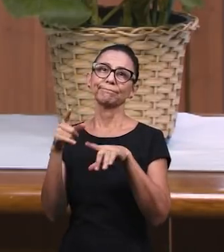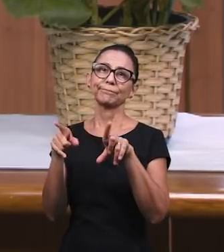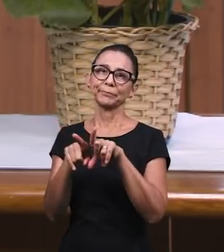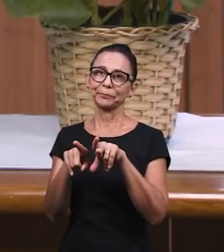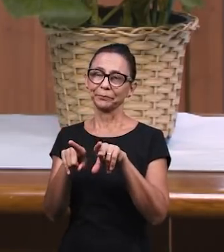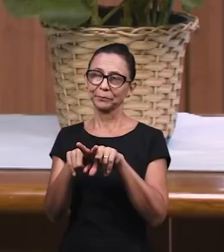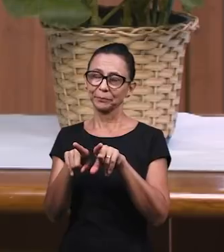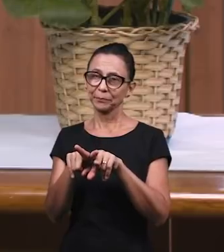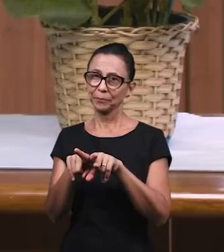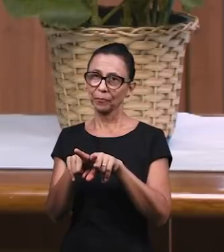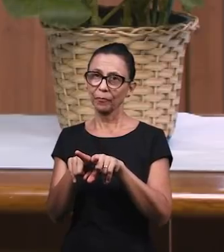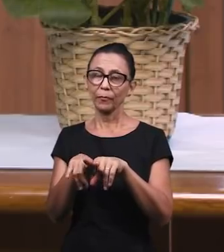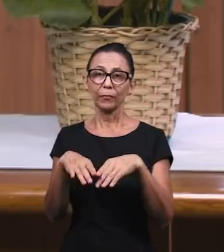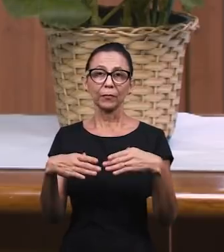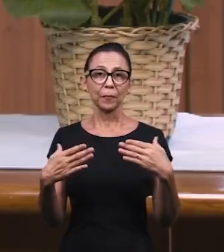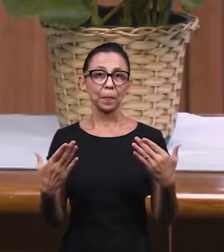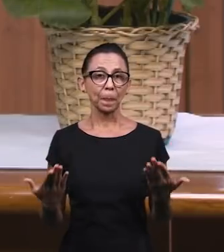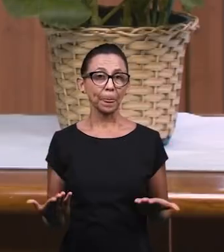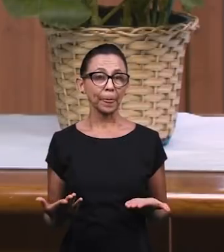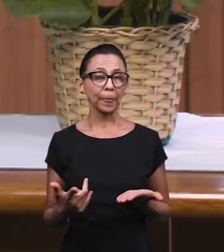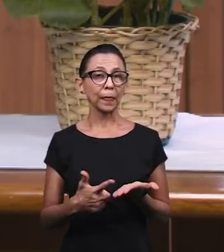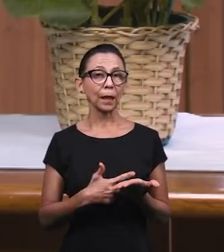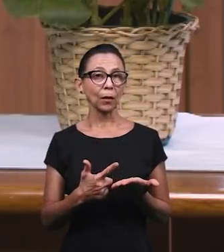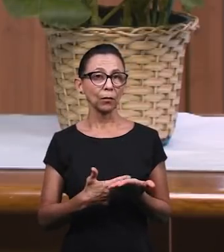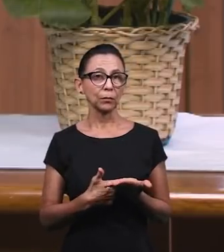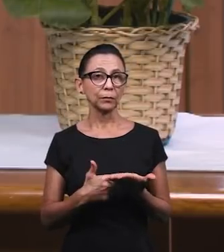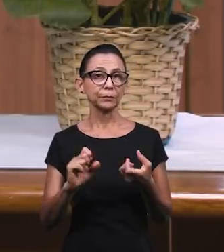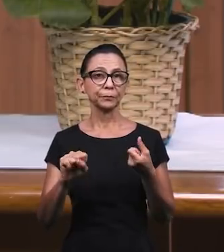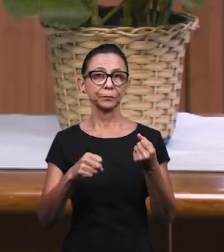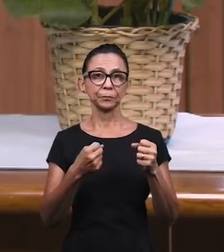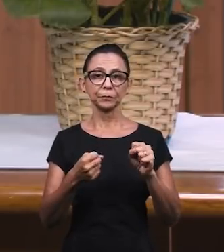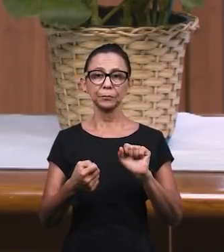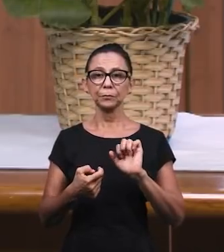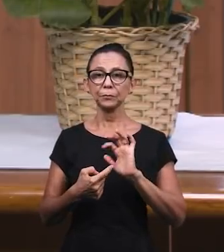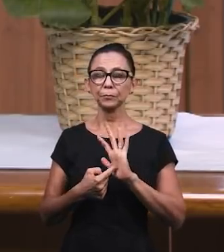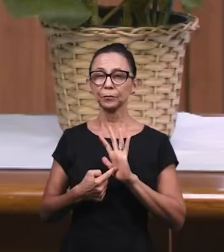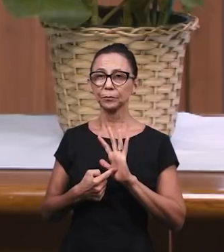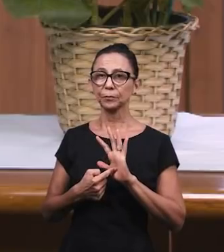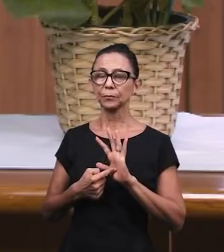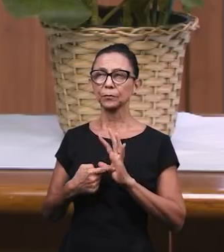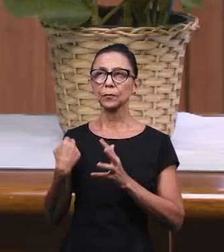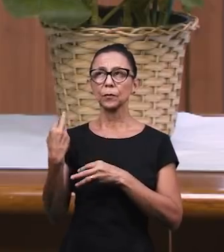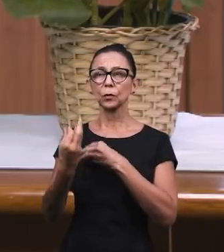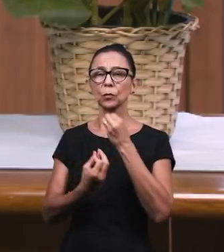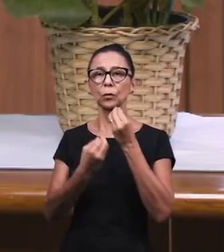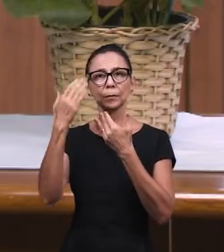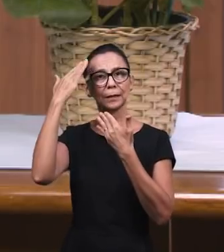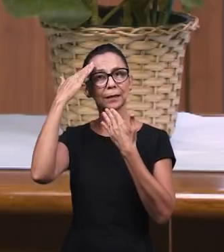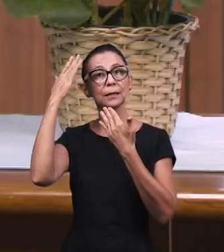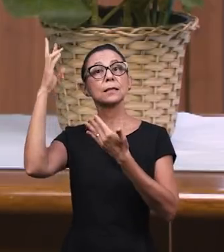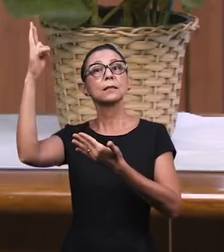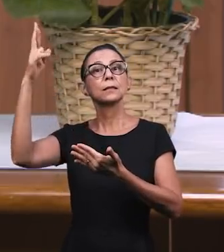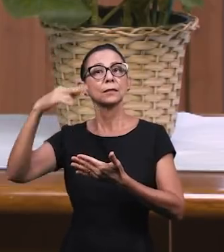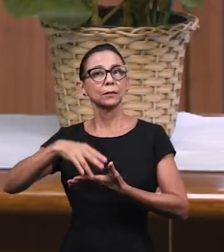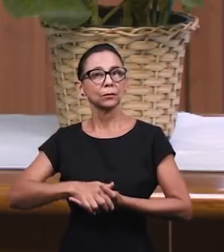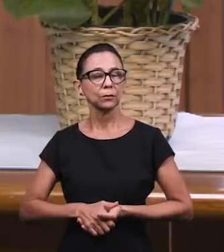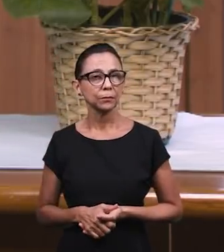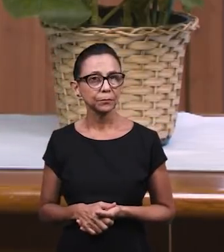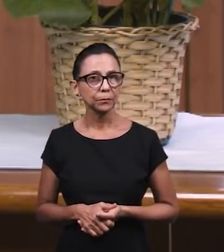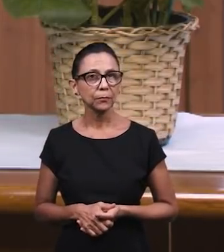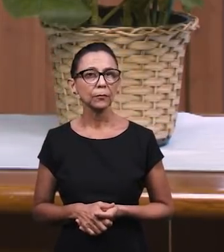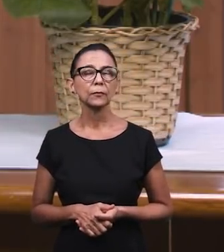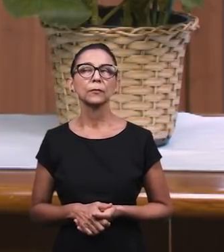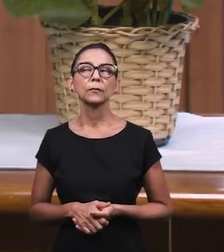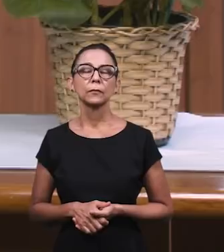lugar. Então, a única forma do salmista aqui que ele expressa de nós agradarmos ao Senhor é nós